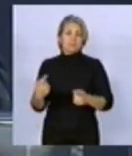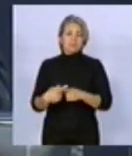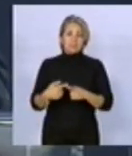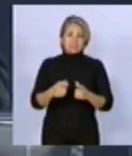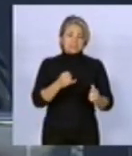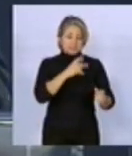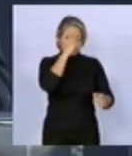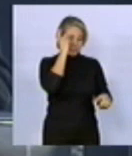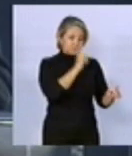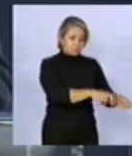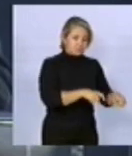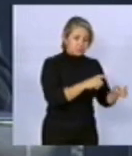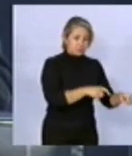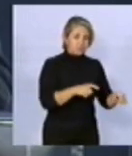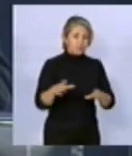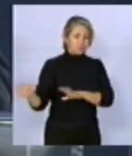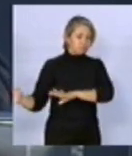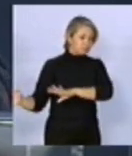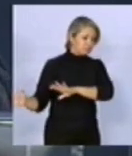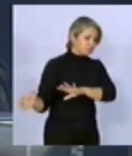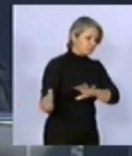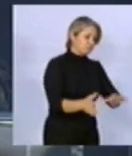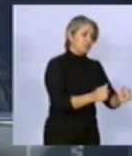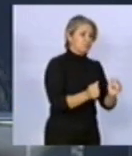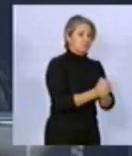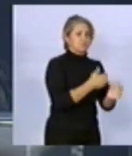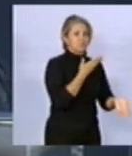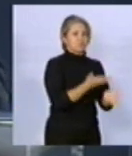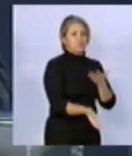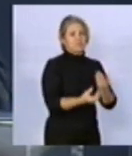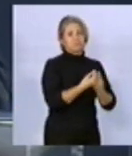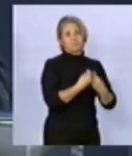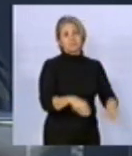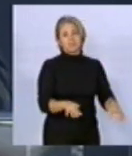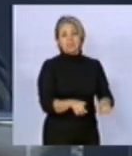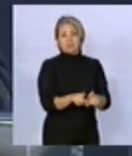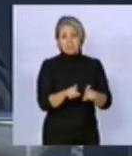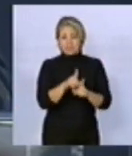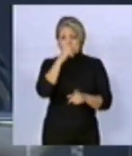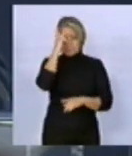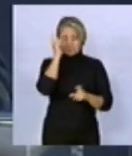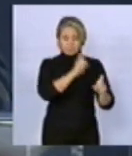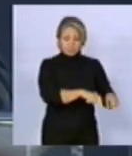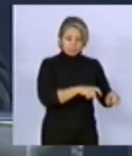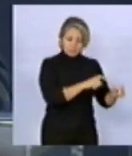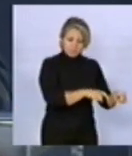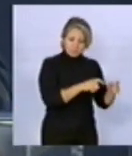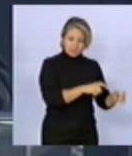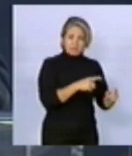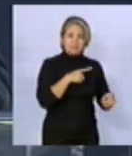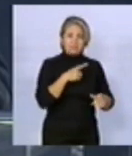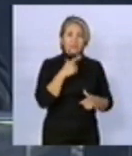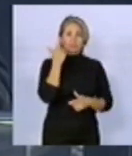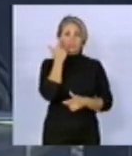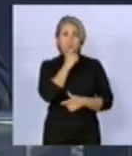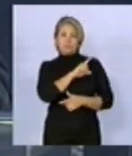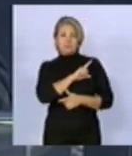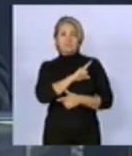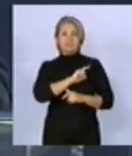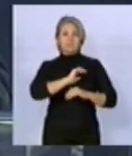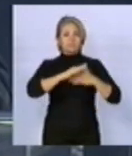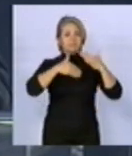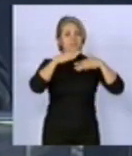quebra ele leva muita gente junto o produtor rural é um grande agente de fomento de do